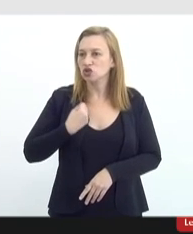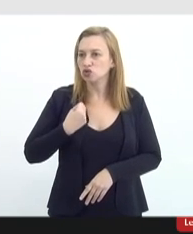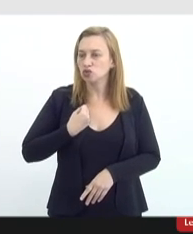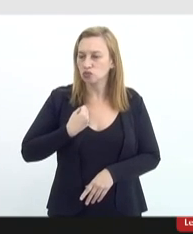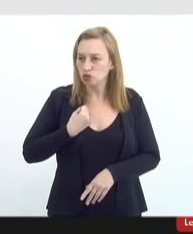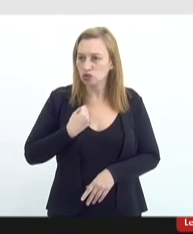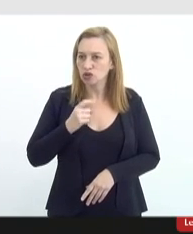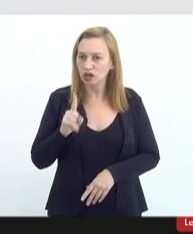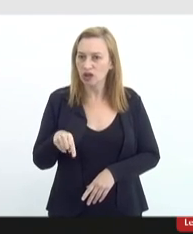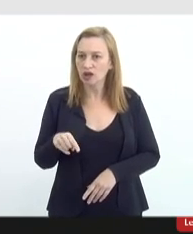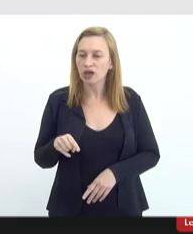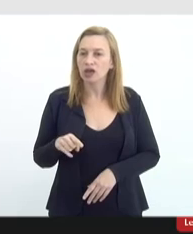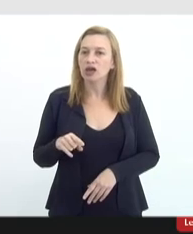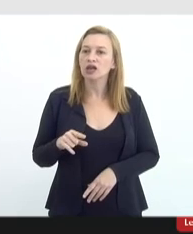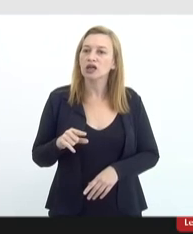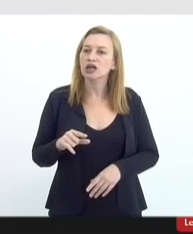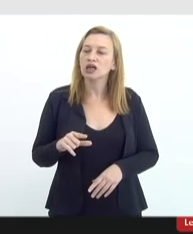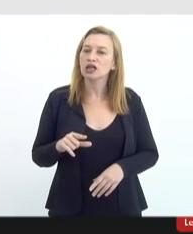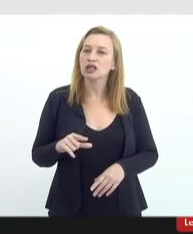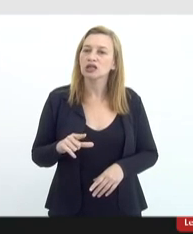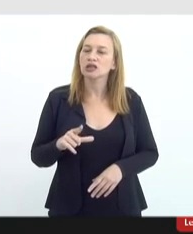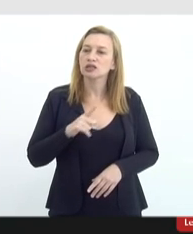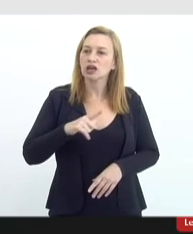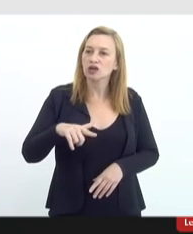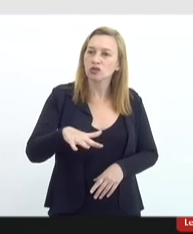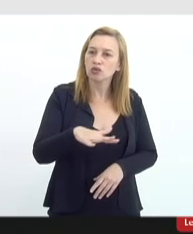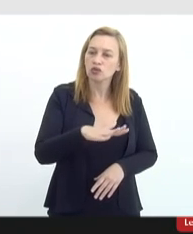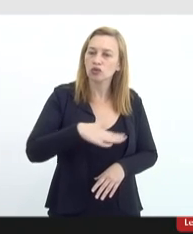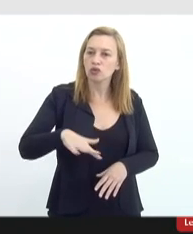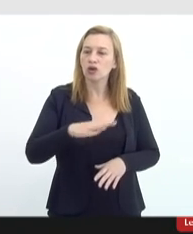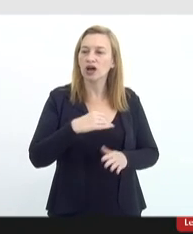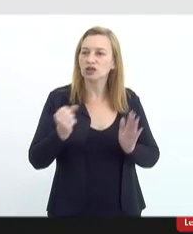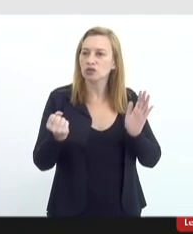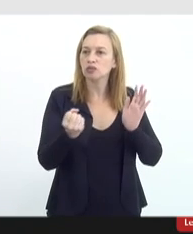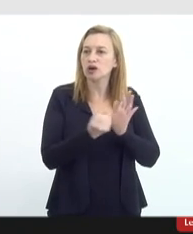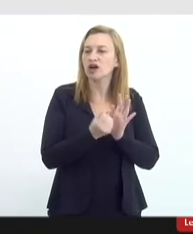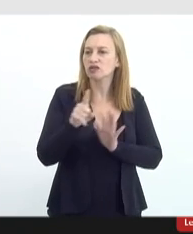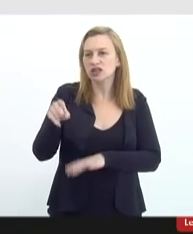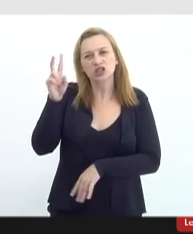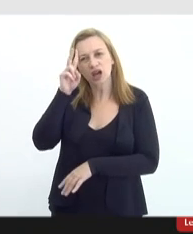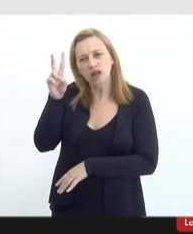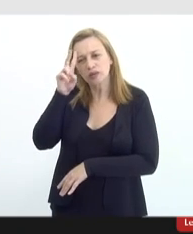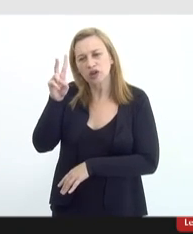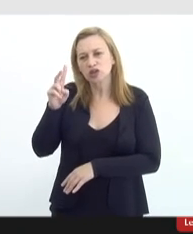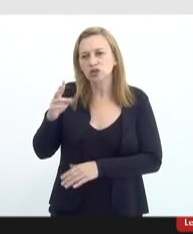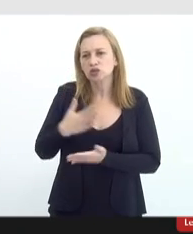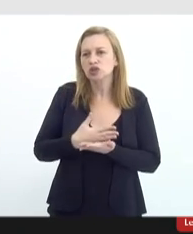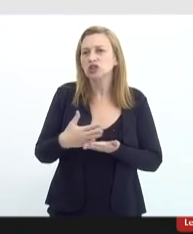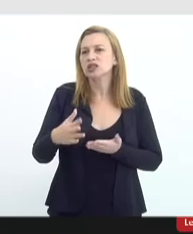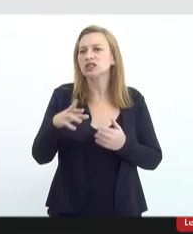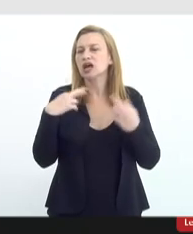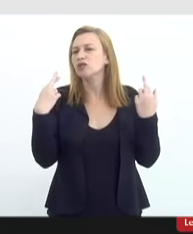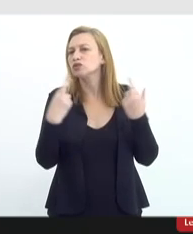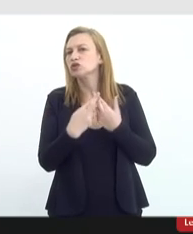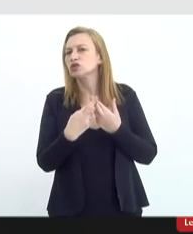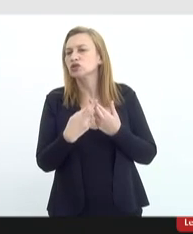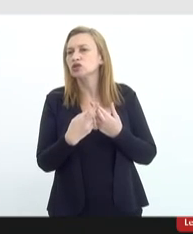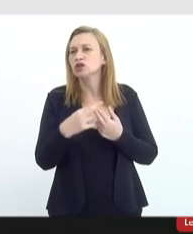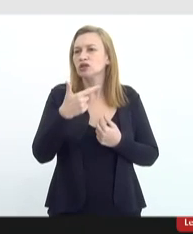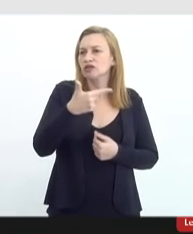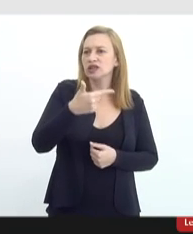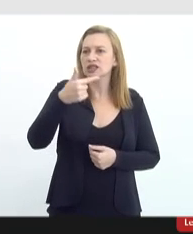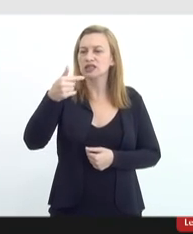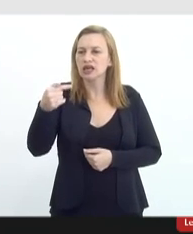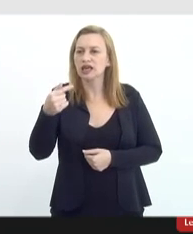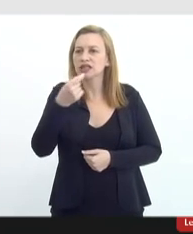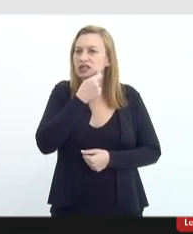oficiais, eles ocupam um lugar em termos de marco, como vocês estavam lembrando aqui no início da sessão, por exemplo, com o 27 de